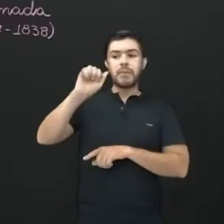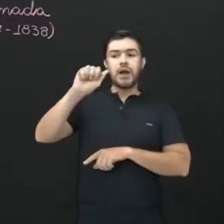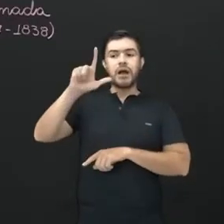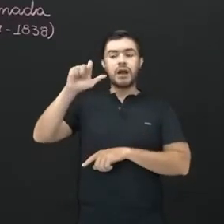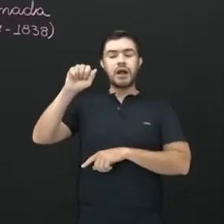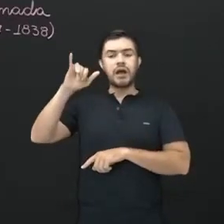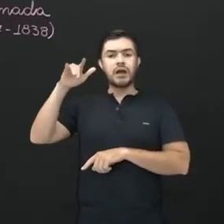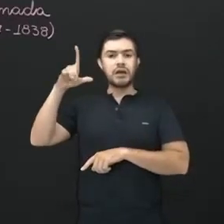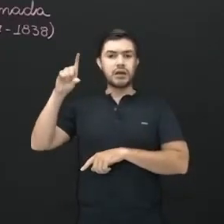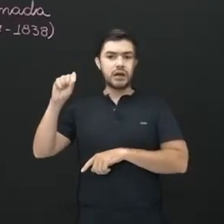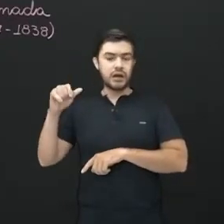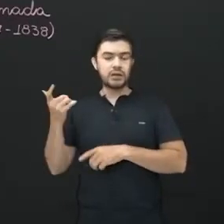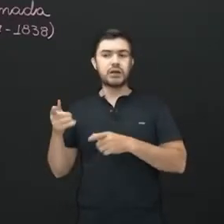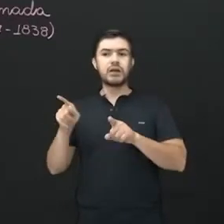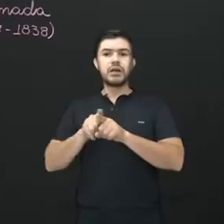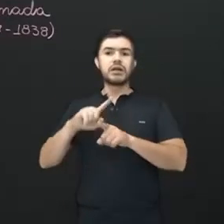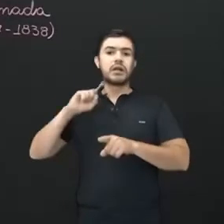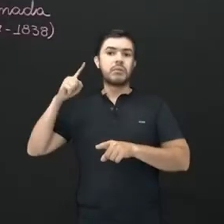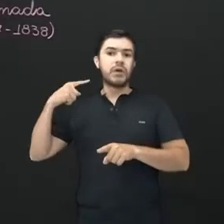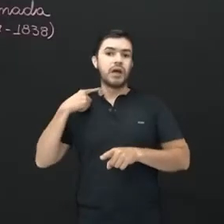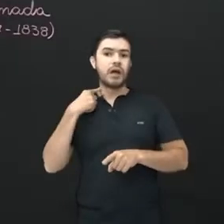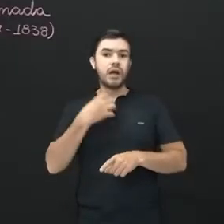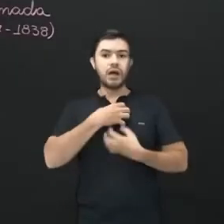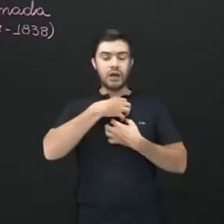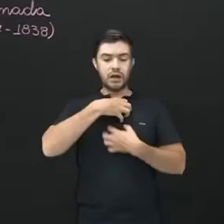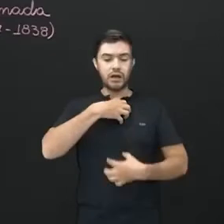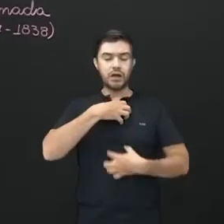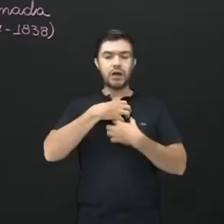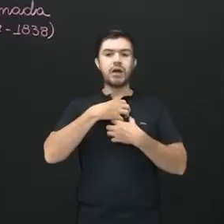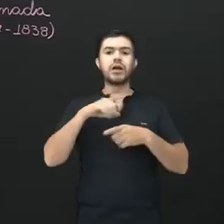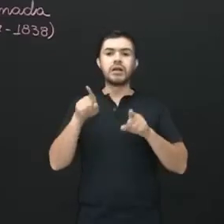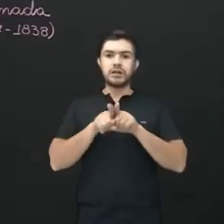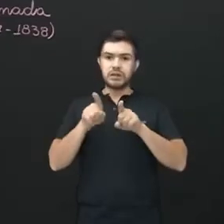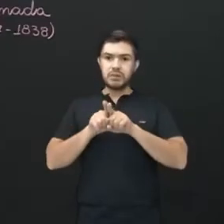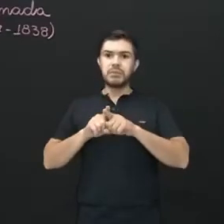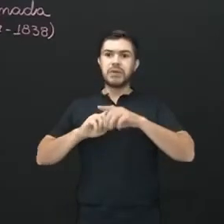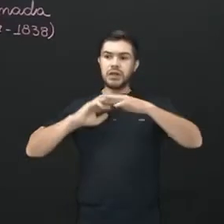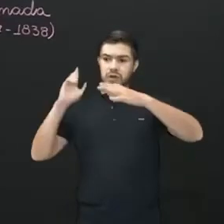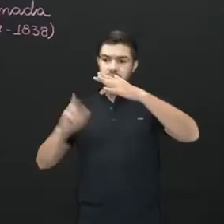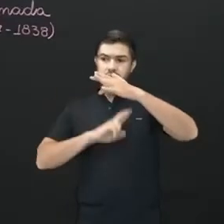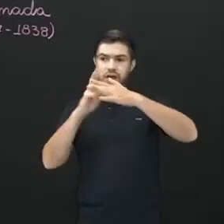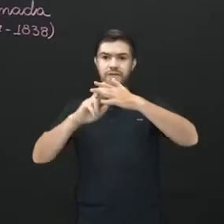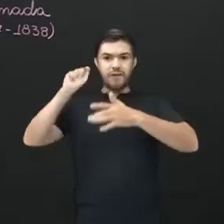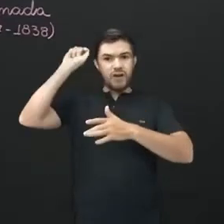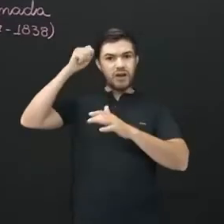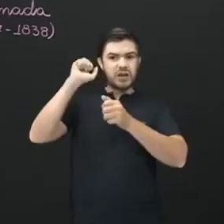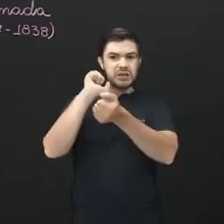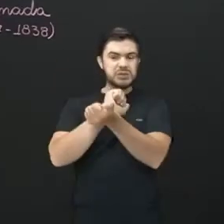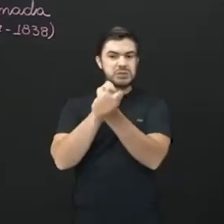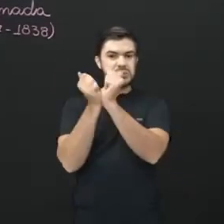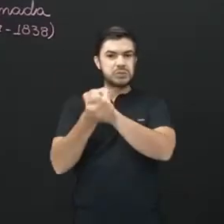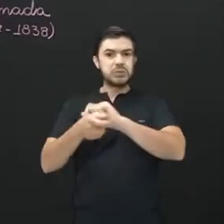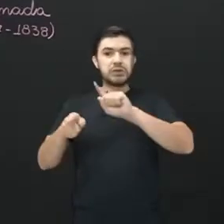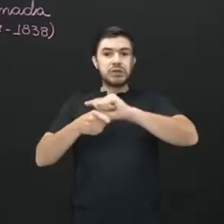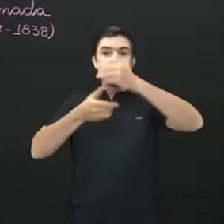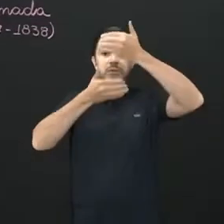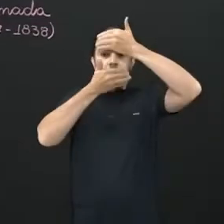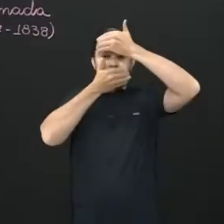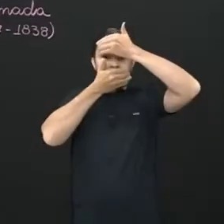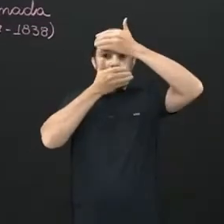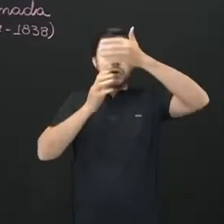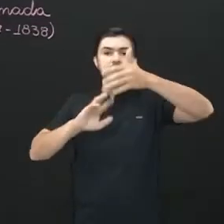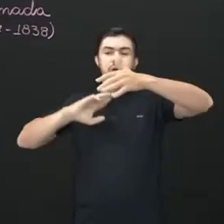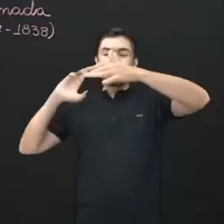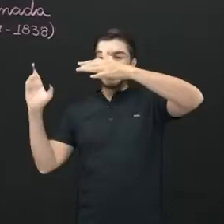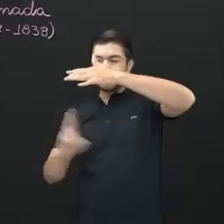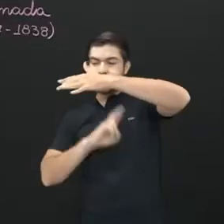balaiada. No estado da Bahia, uma revolta de escravos muçulmanos. Olha que interessante, eles combinaram a